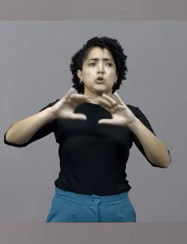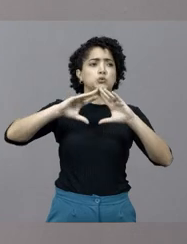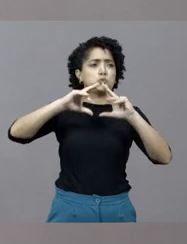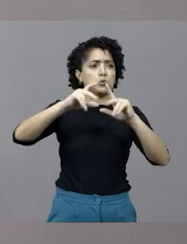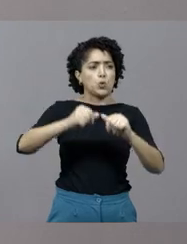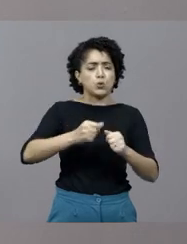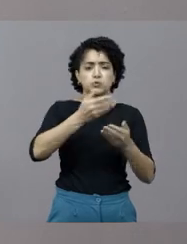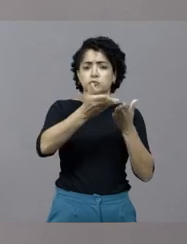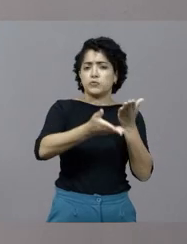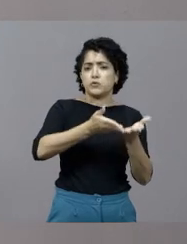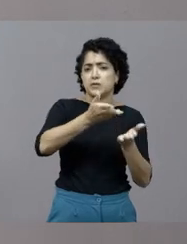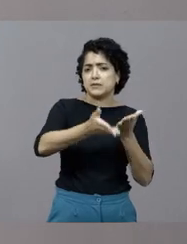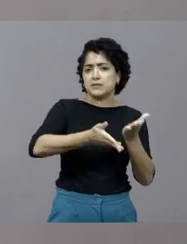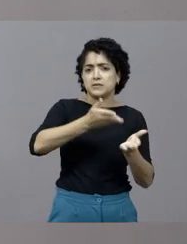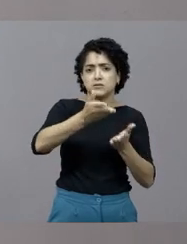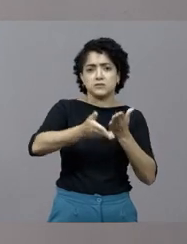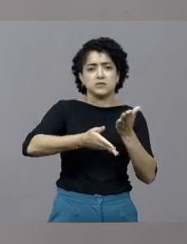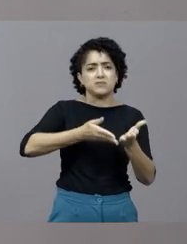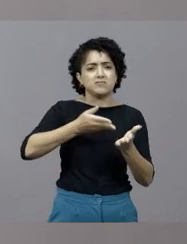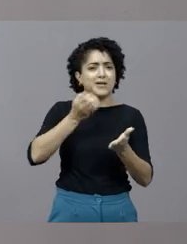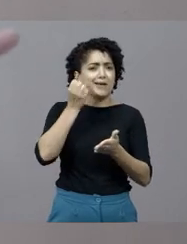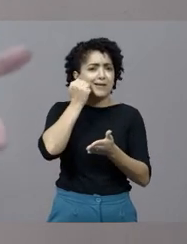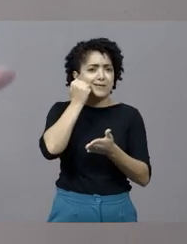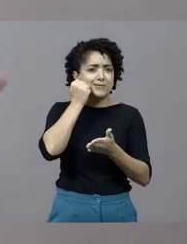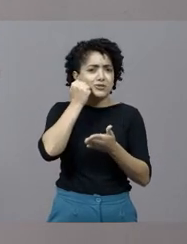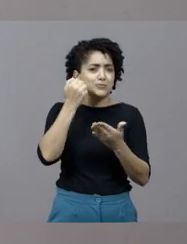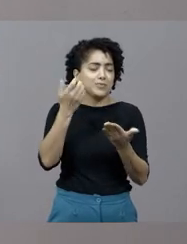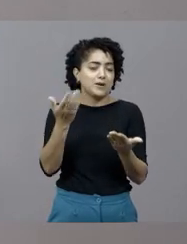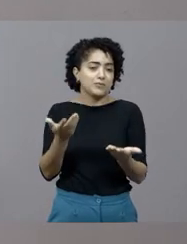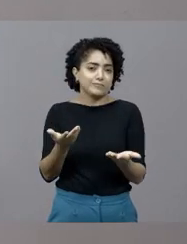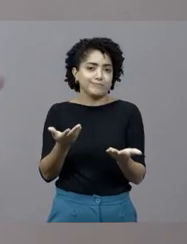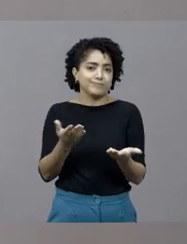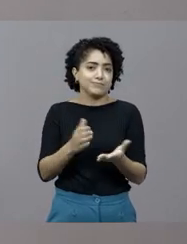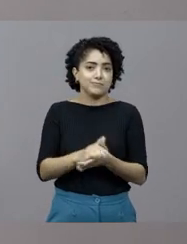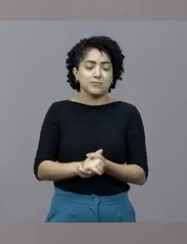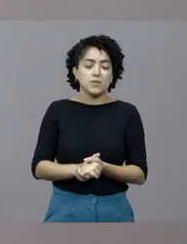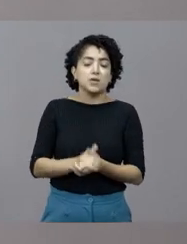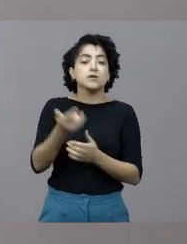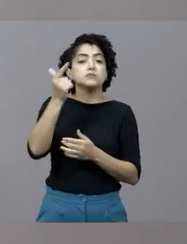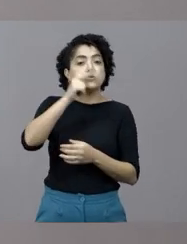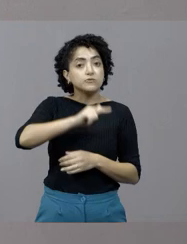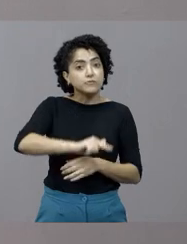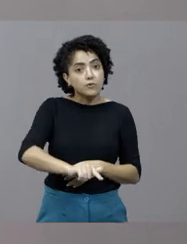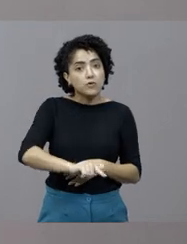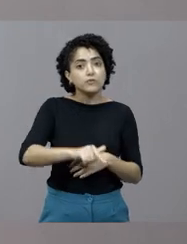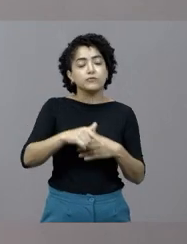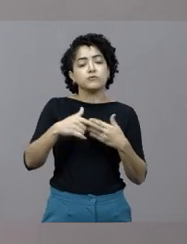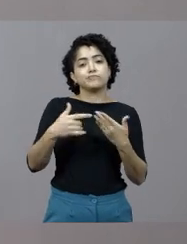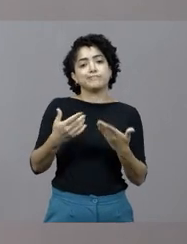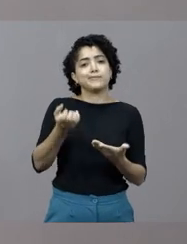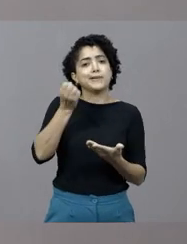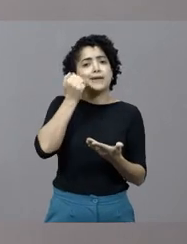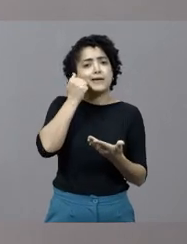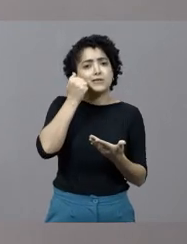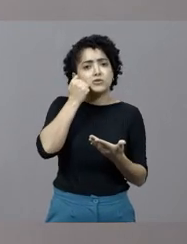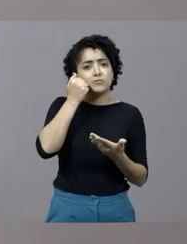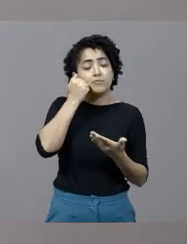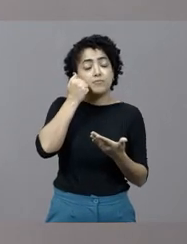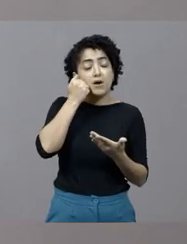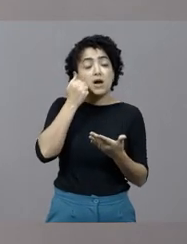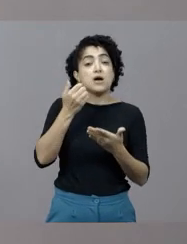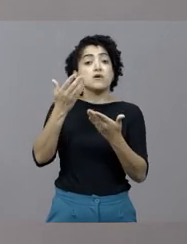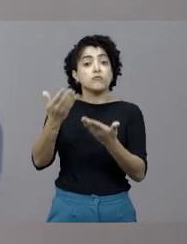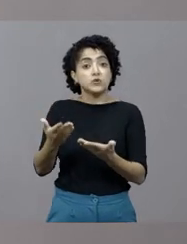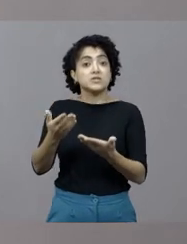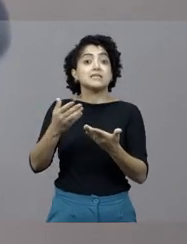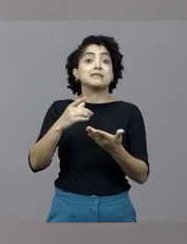atendido. É muita cara de pau com o catarinense. Eu vou repetir, é muita cara de pau. Você estava com a